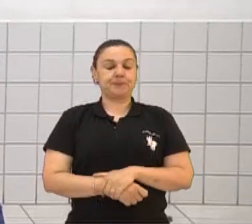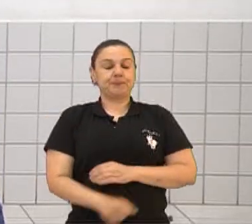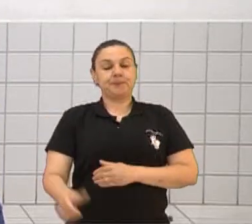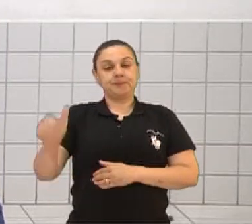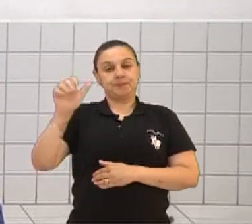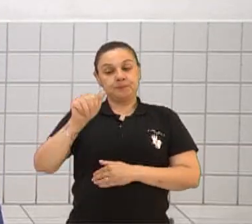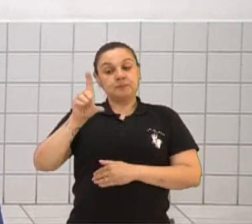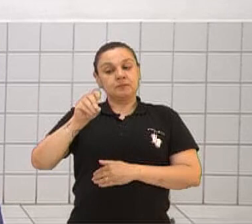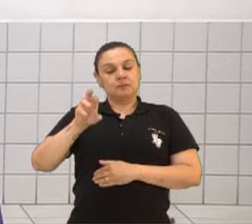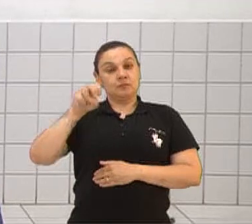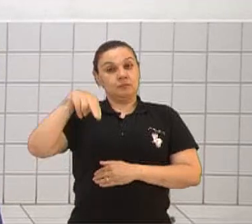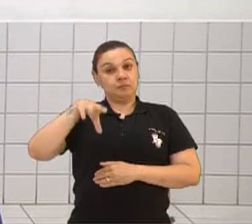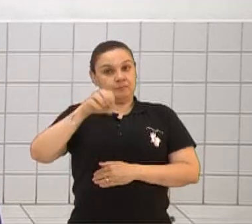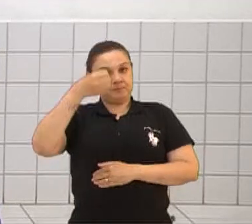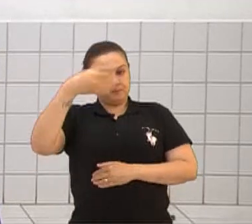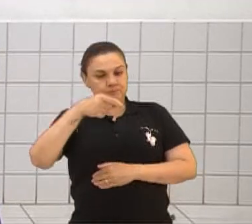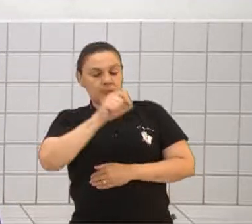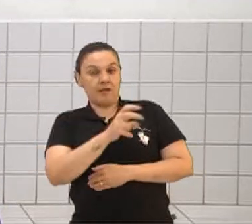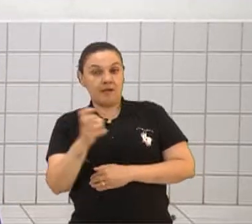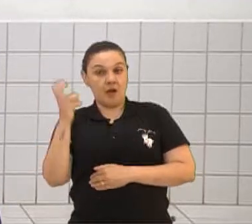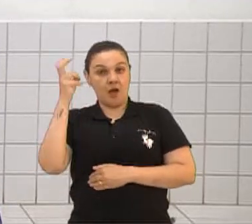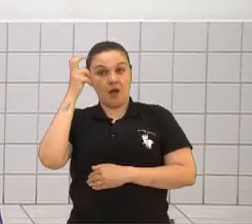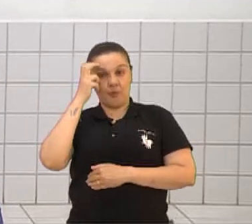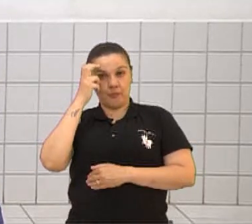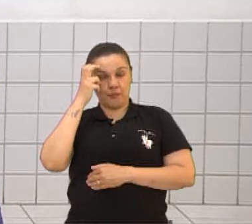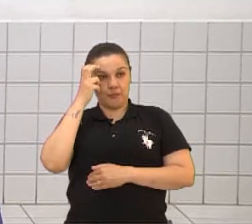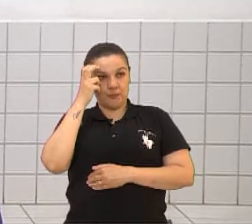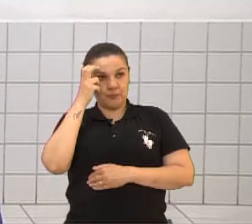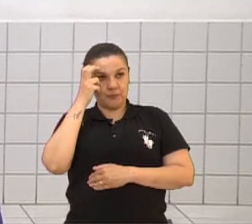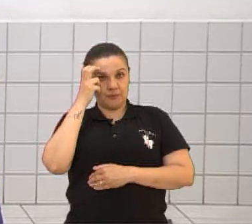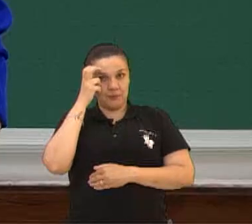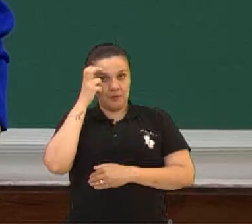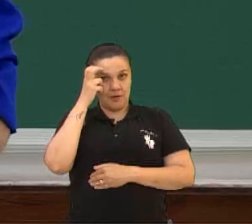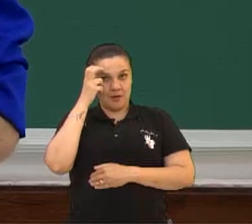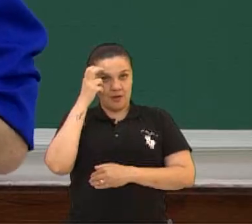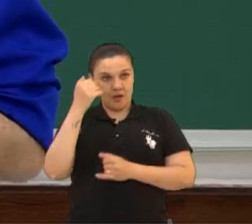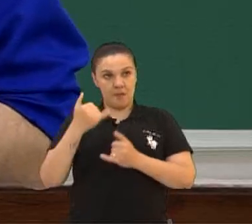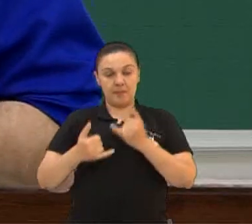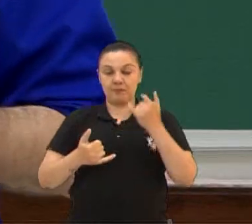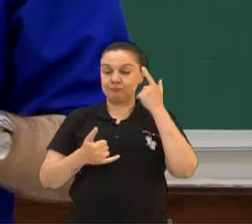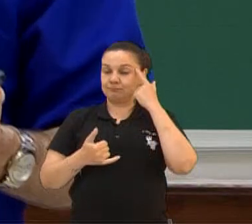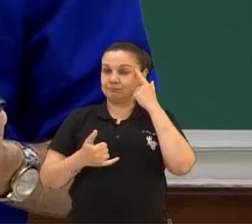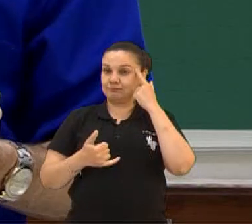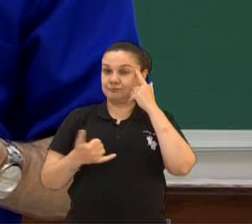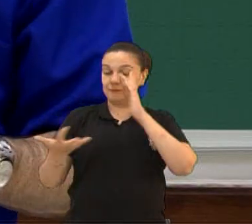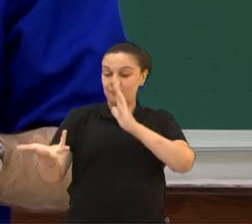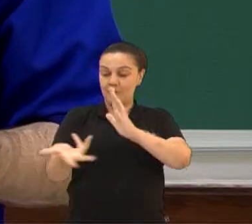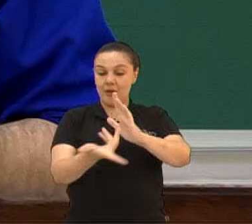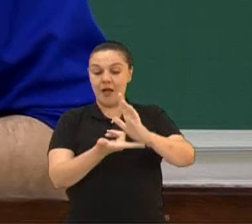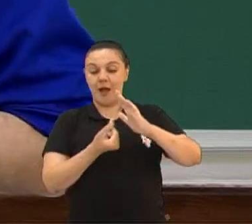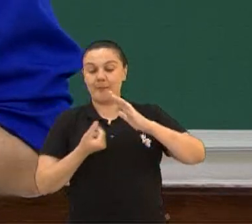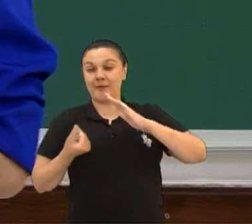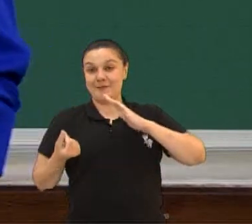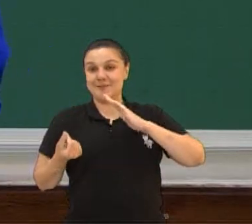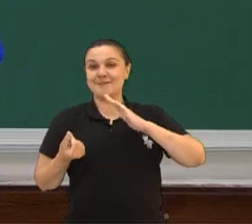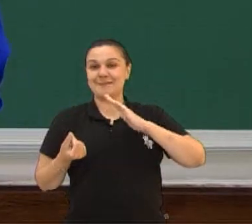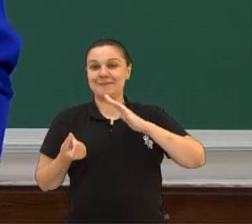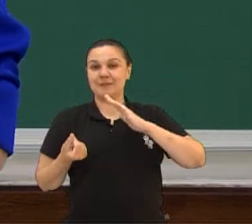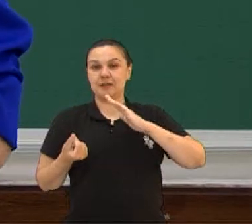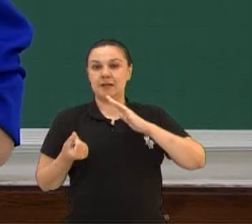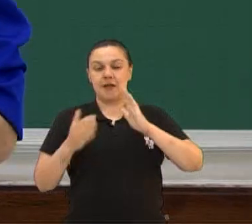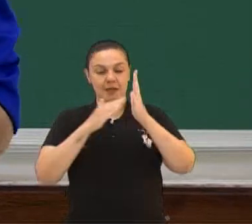que a cultura foi colocada a serviço da lógica capitalista e que